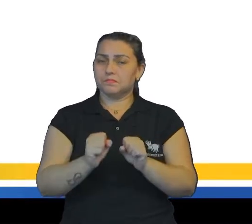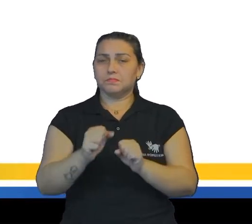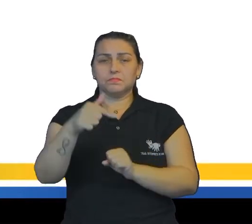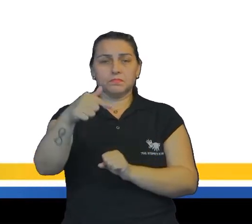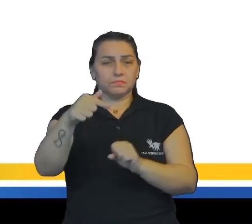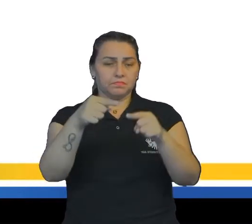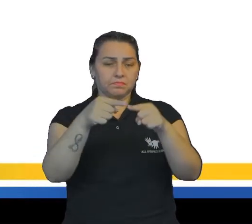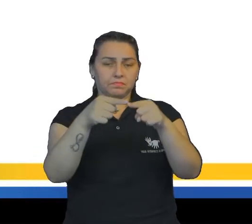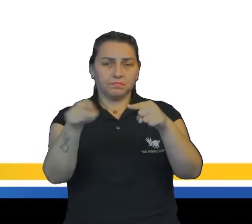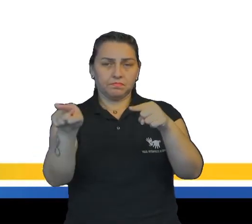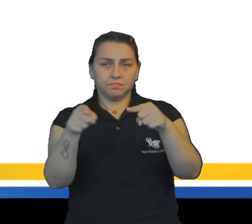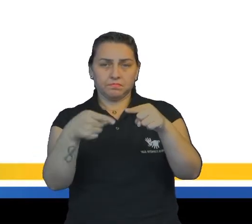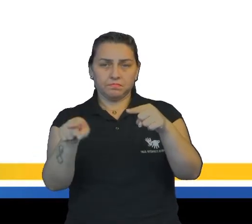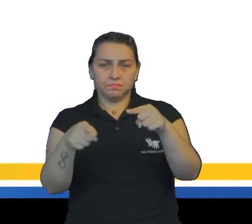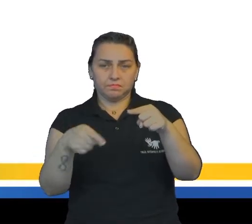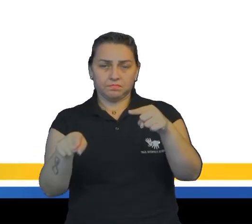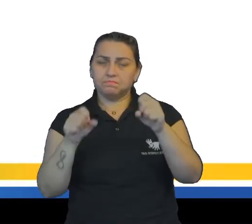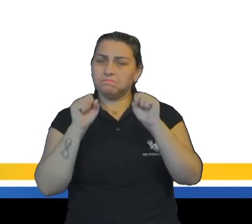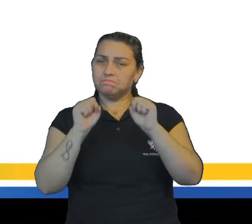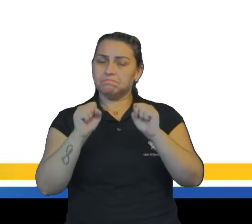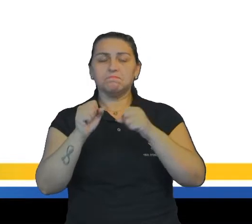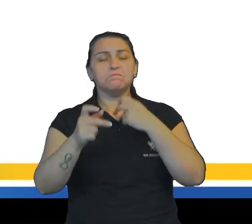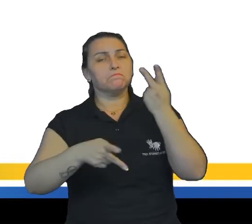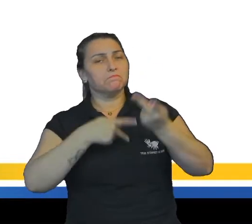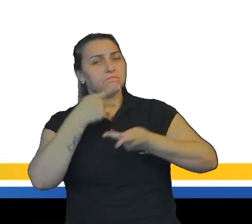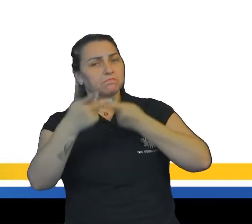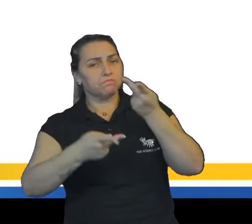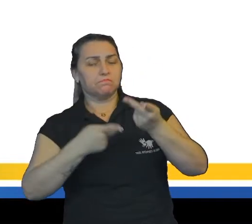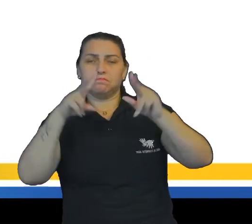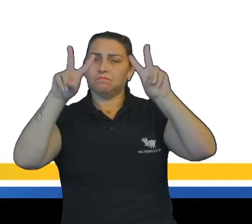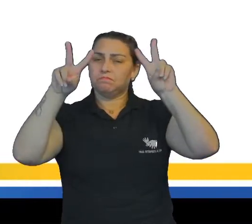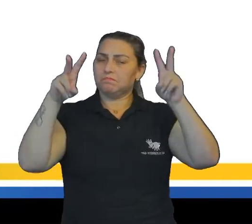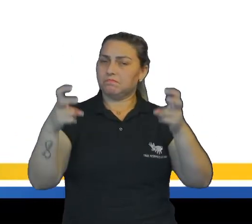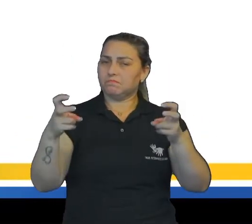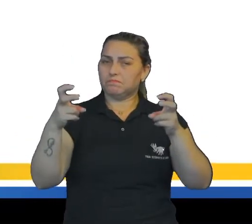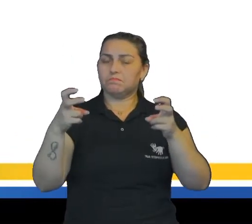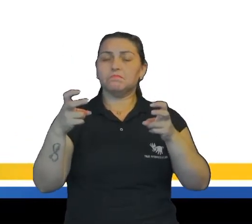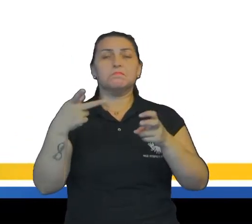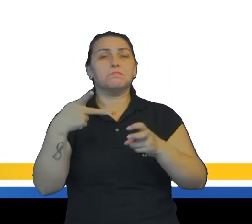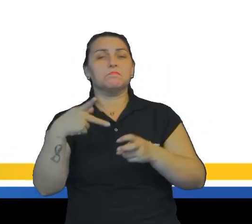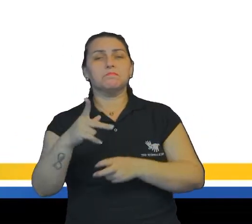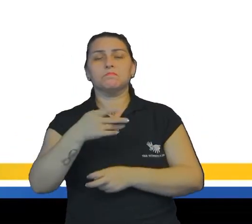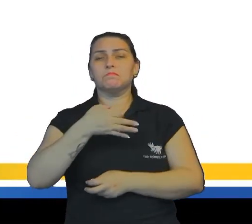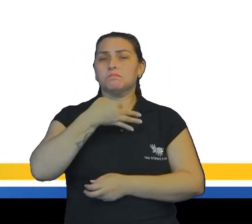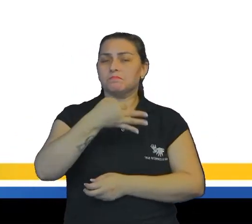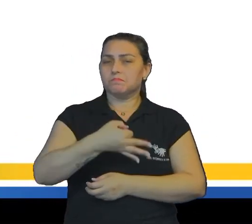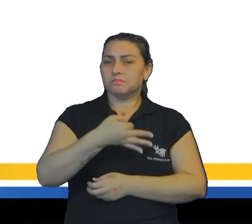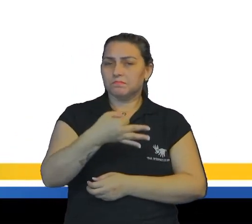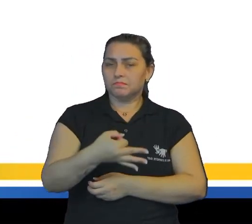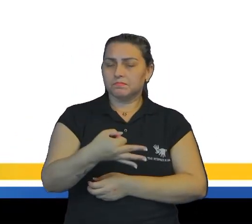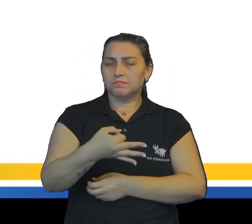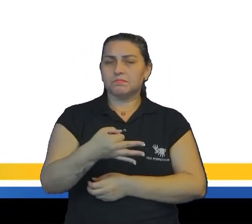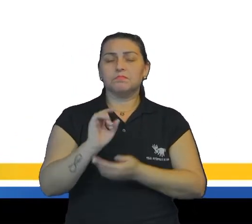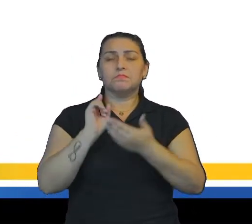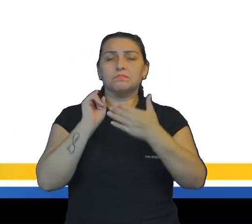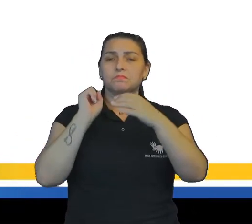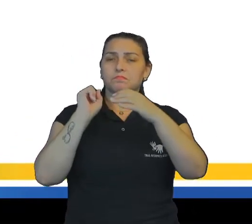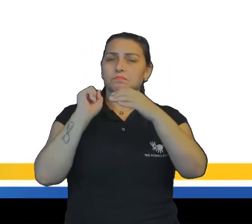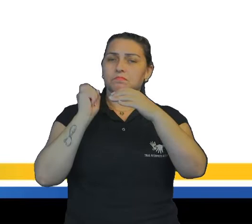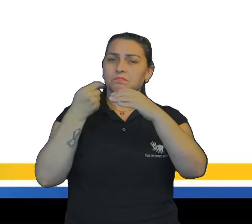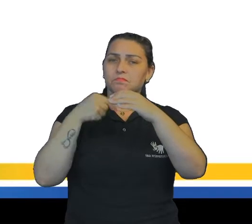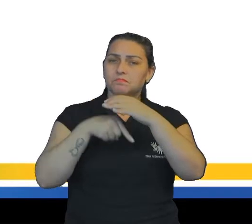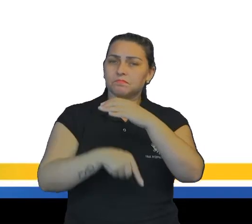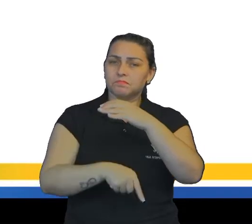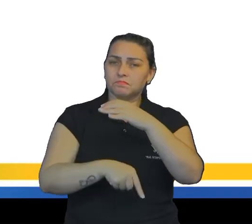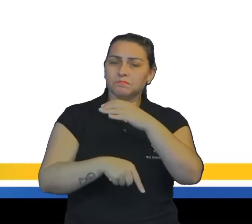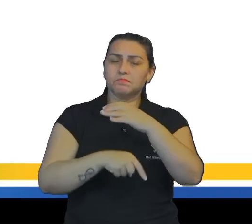7 linhas, né? E aí você começa falando sobre o assunto, o seu posicionamento profundo,